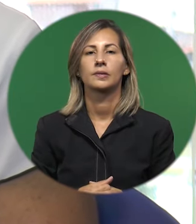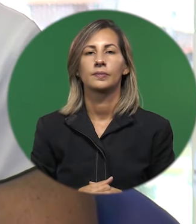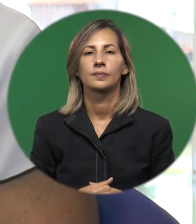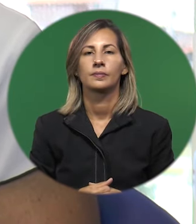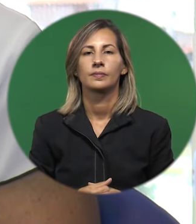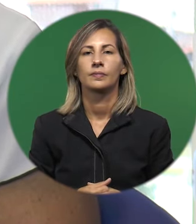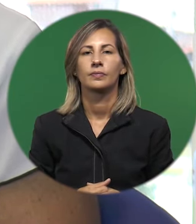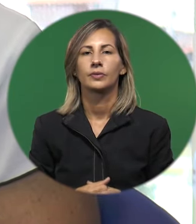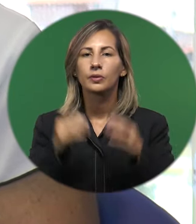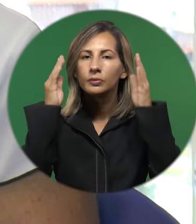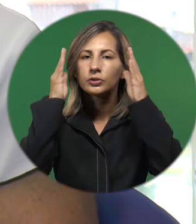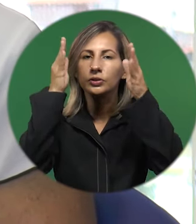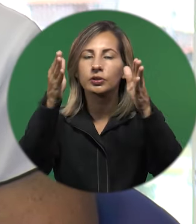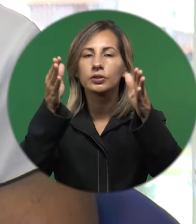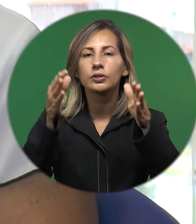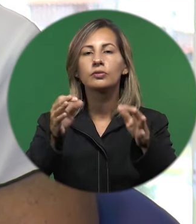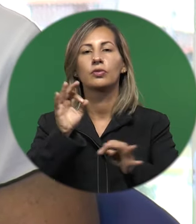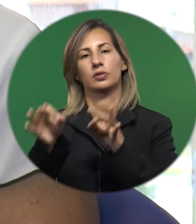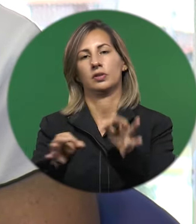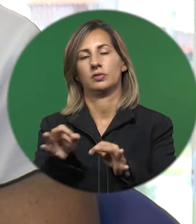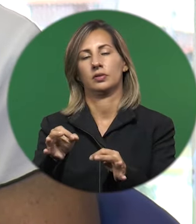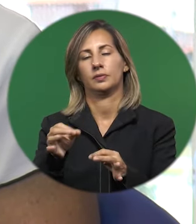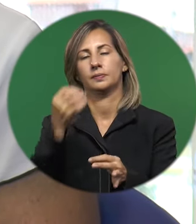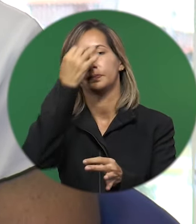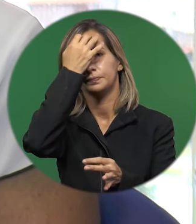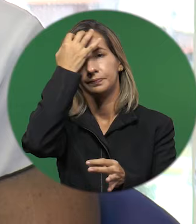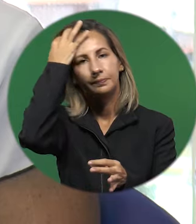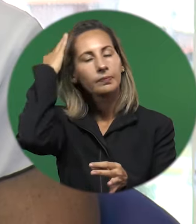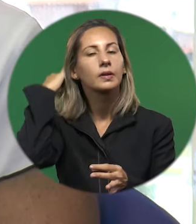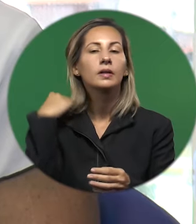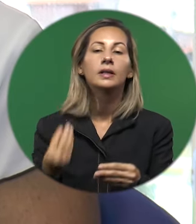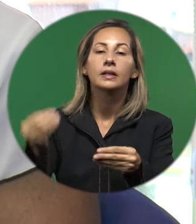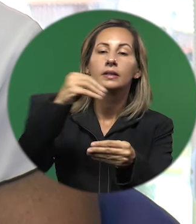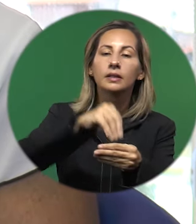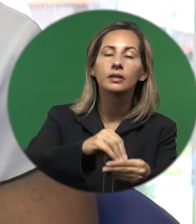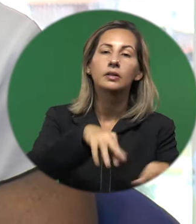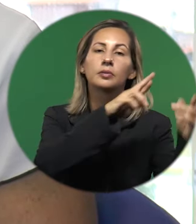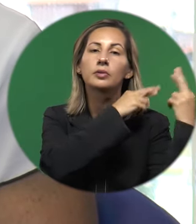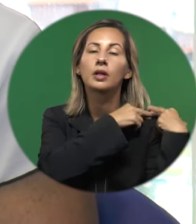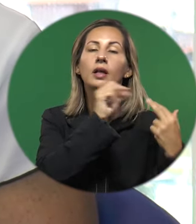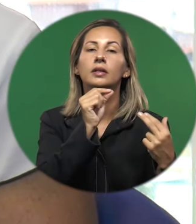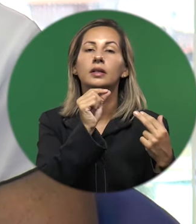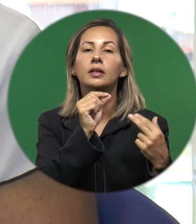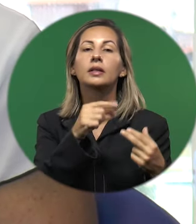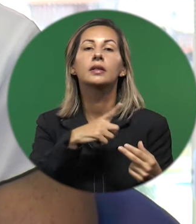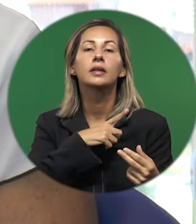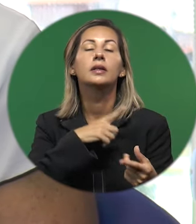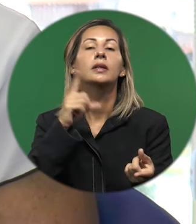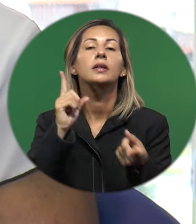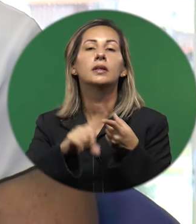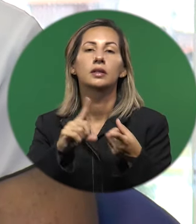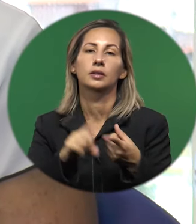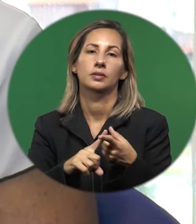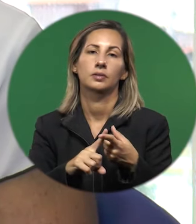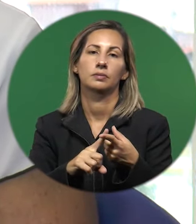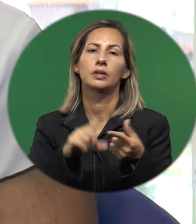vistas a atingir os objetivos organizacionais. E dentro dessas competências, a gente tem